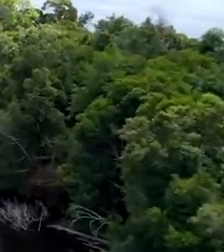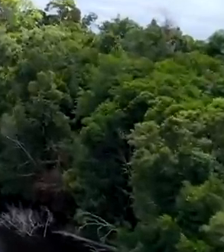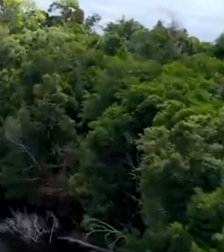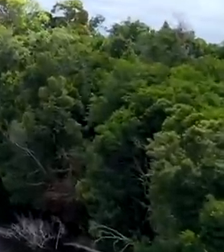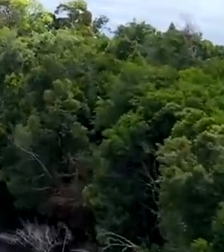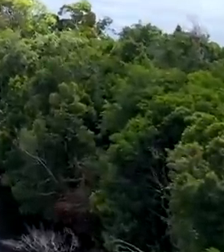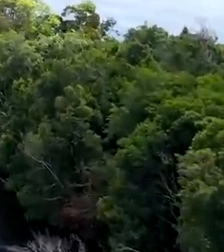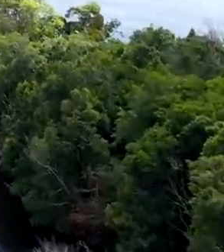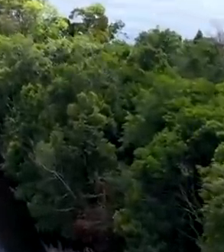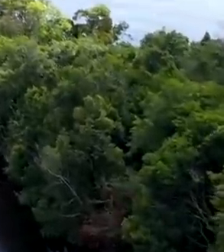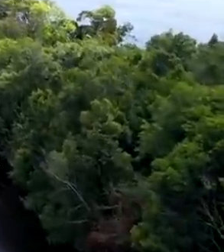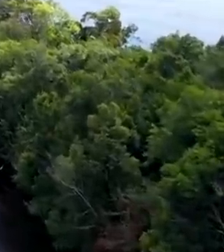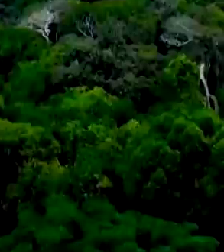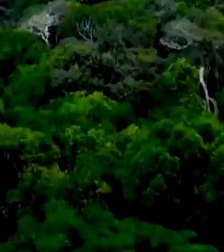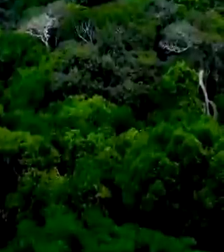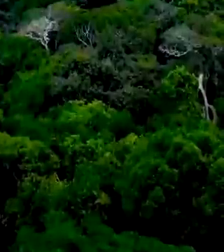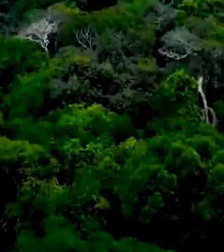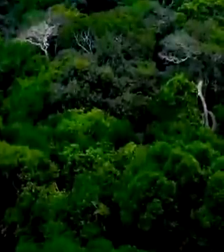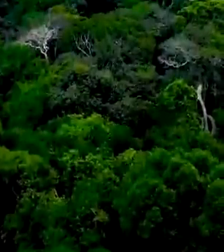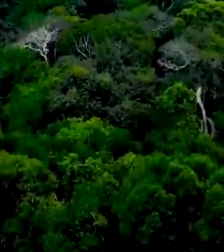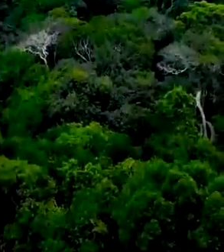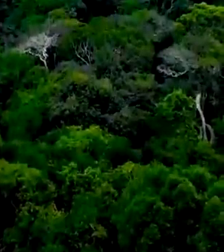E aí